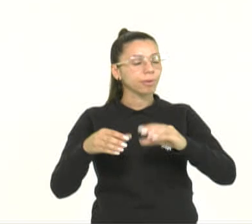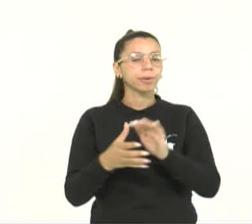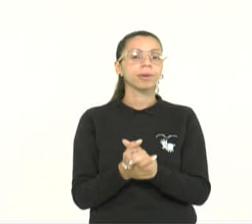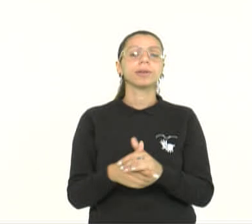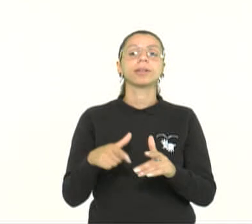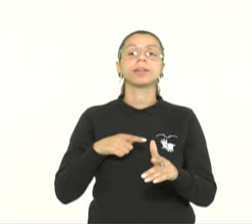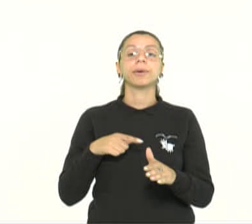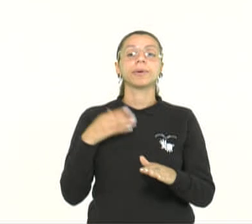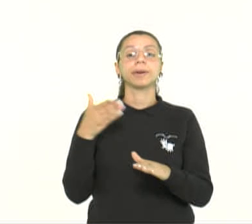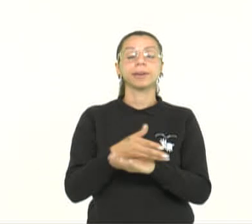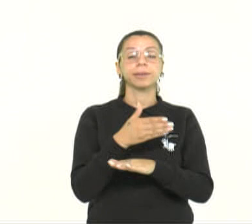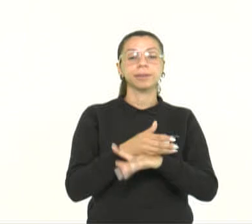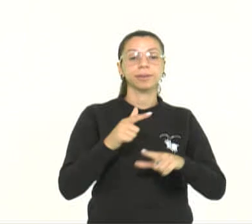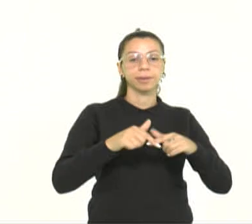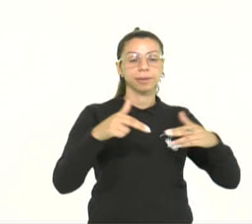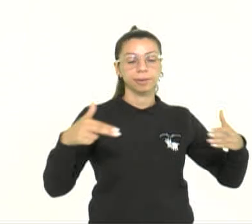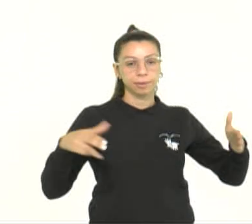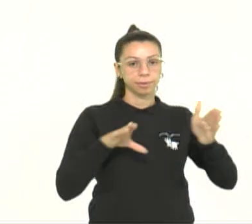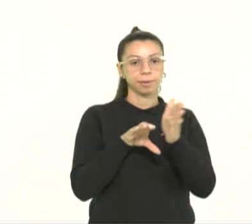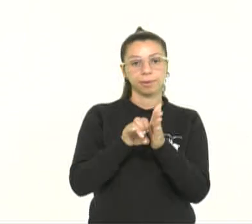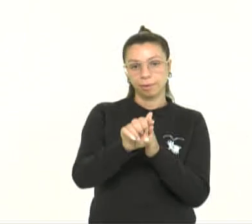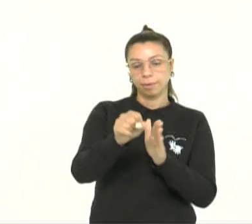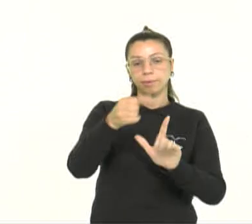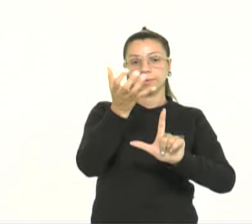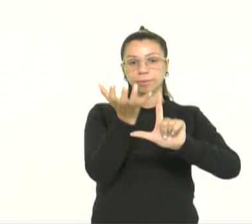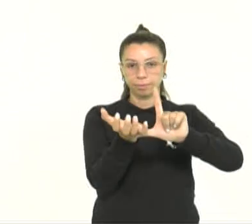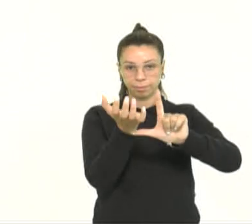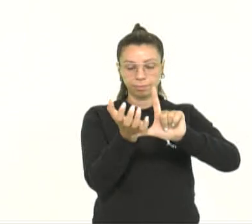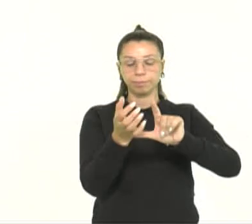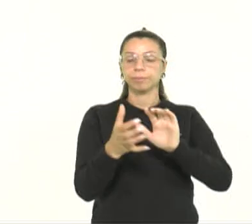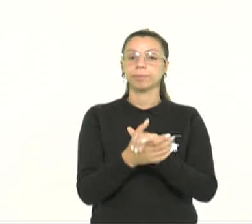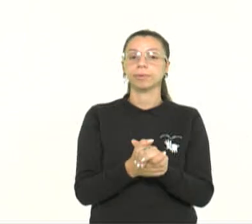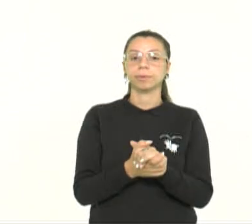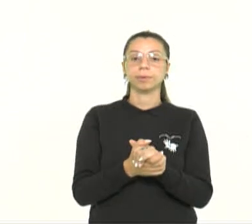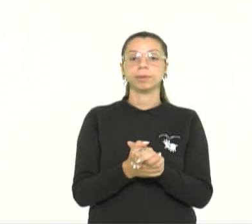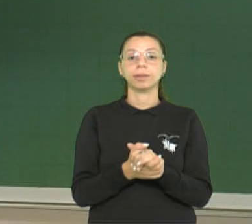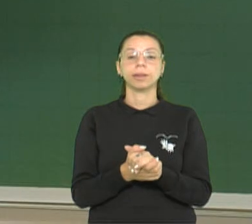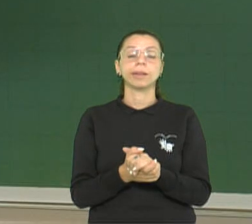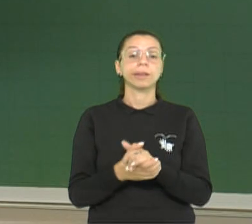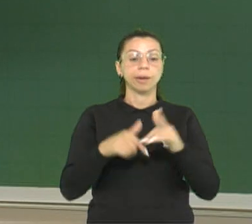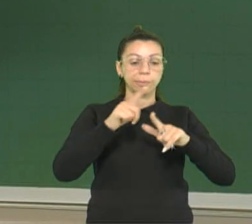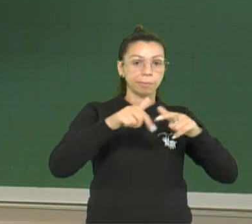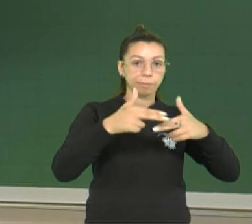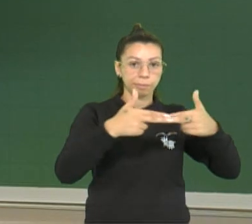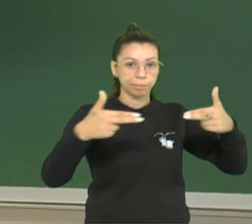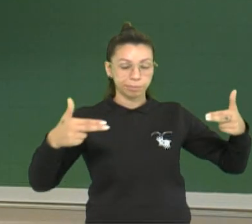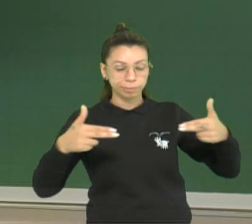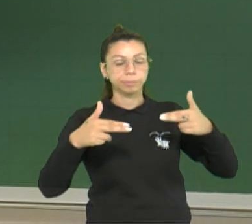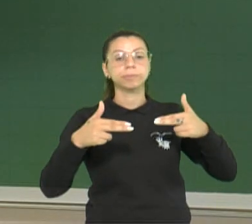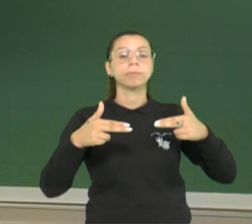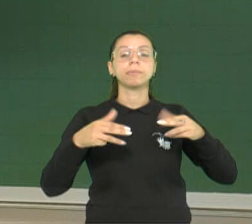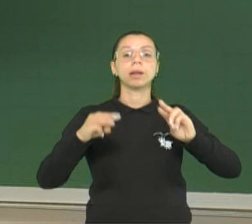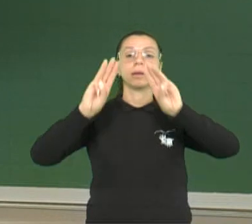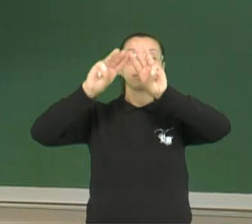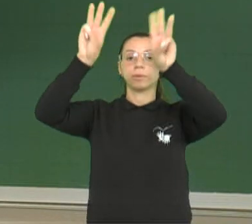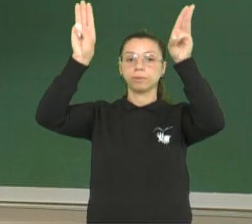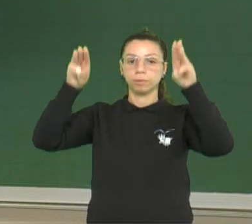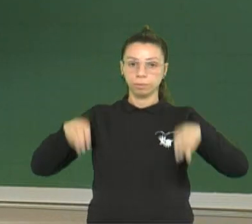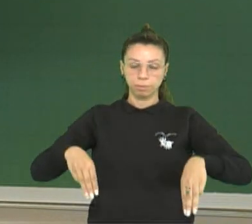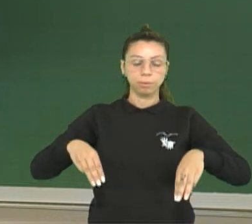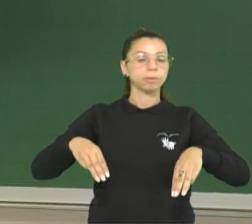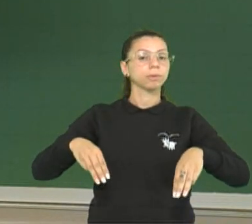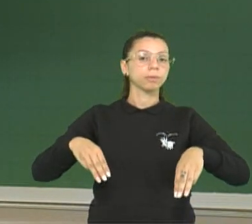disponível no seu ambiente de estudo Google Classroom. Lá vai estar disponibilizado para você um material produzido pela Universidade Federal do Paraná,